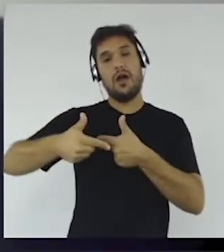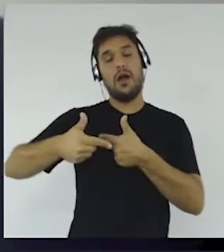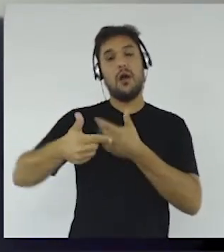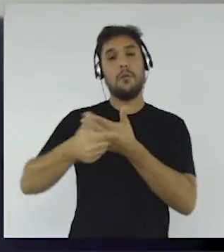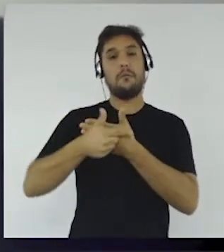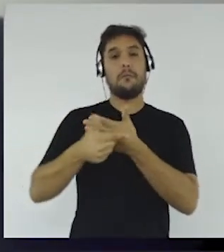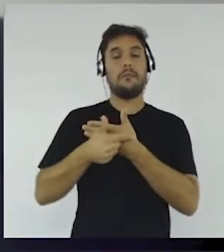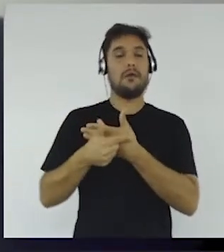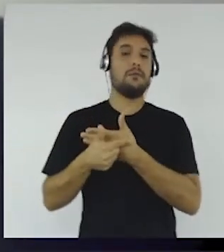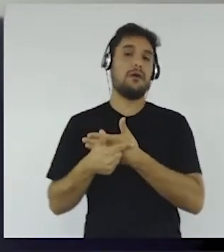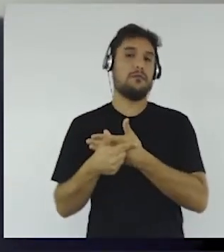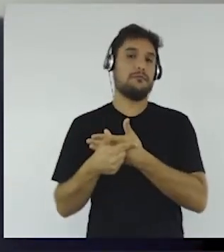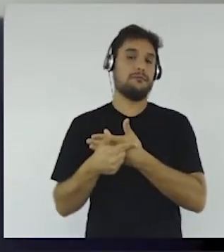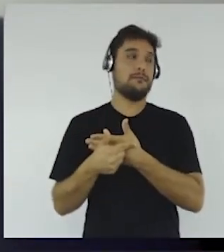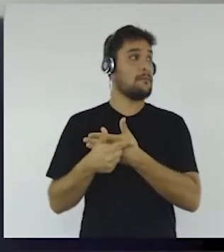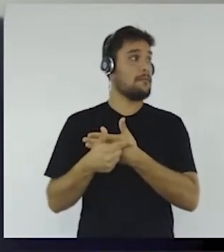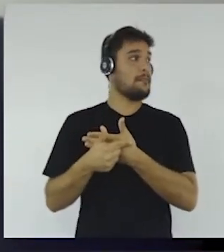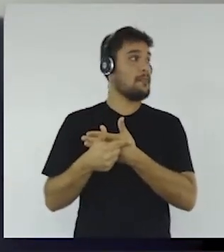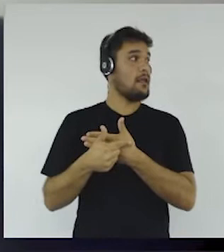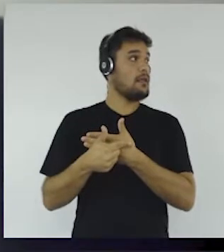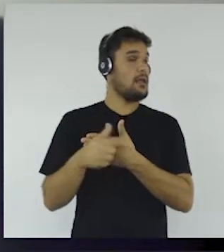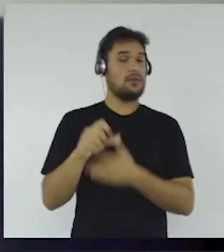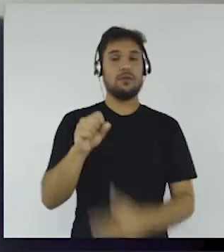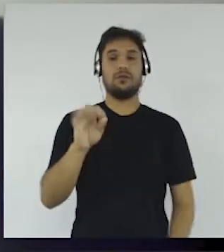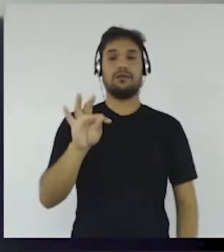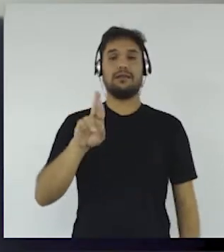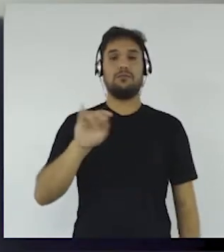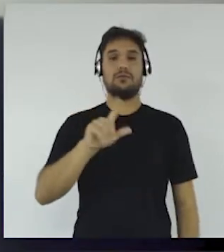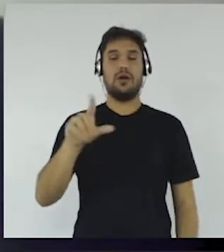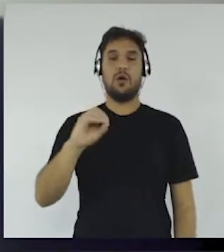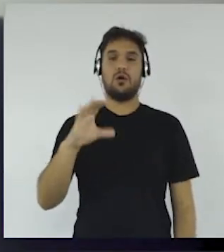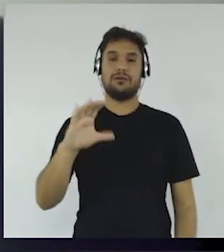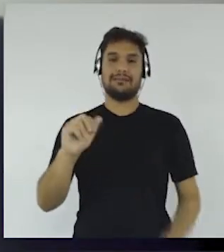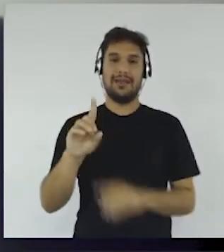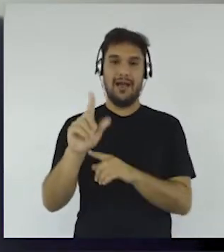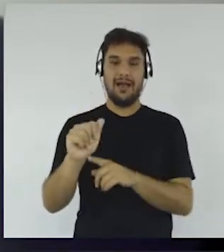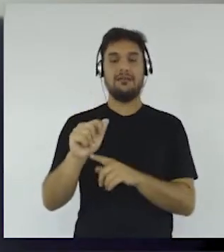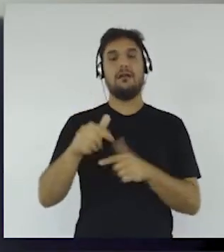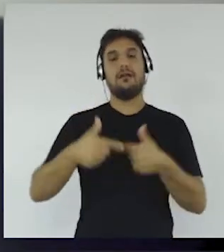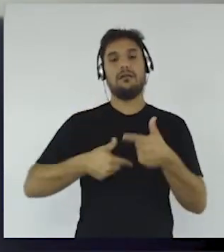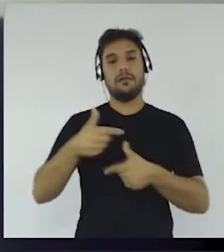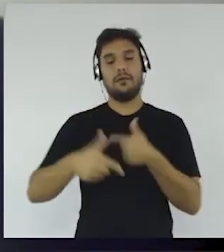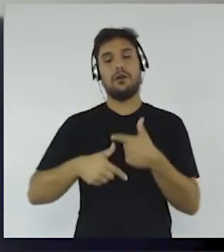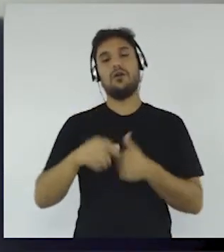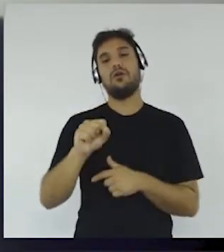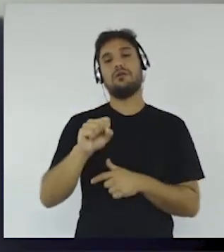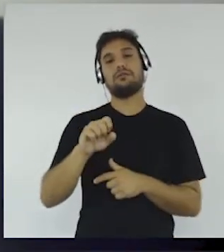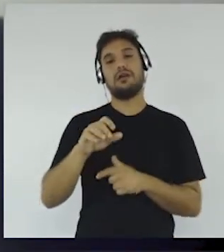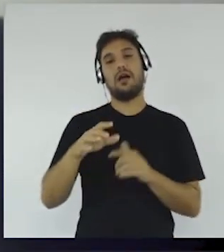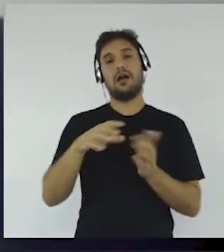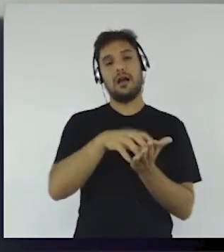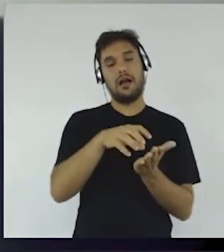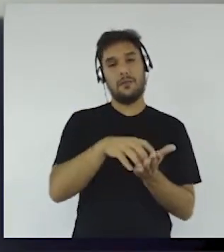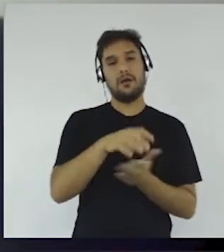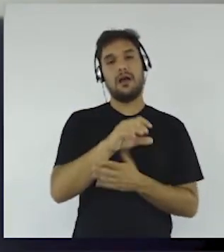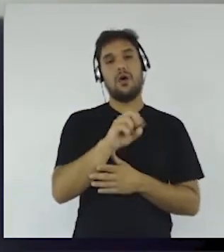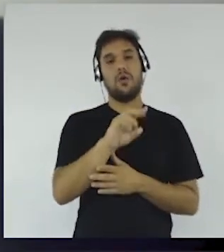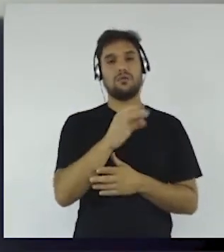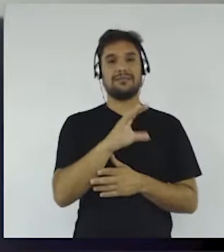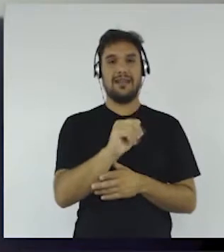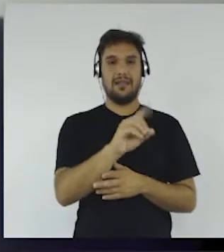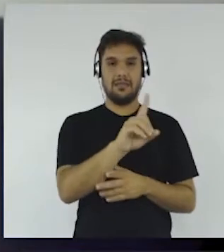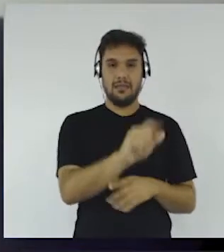função no Tribunal de Alçada. Foi membro efetivo da 7ª Câmara Assistiva do Tribunal de